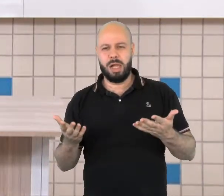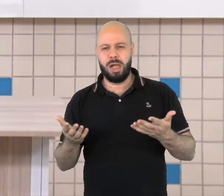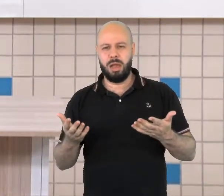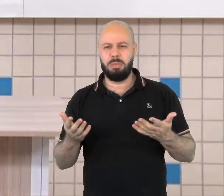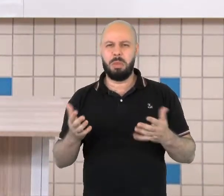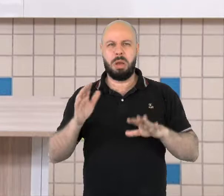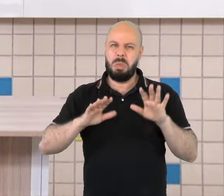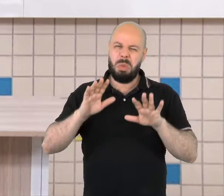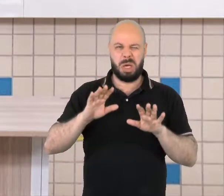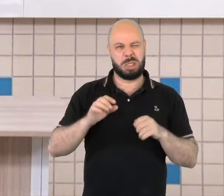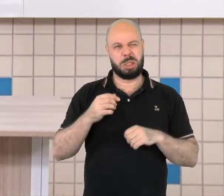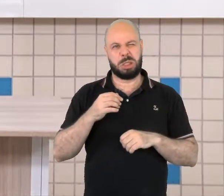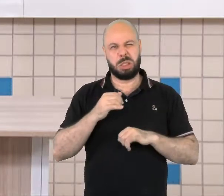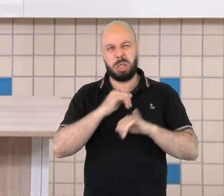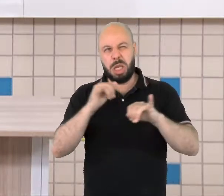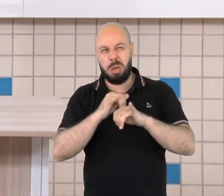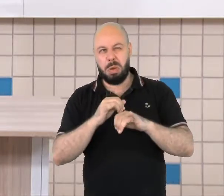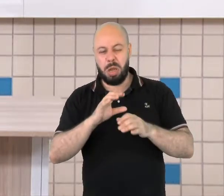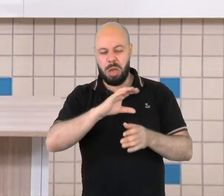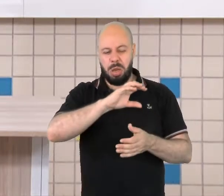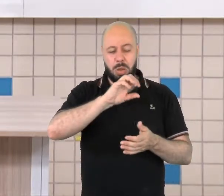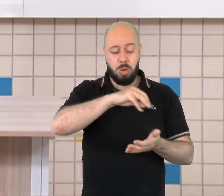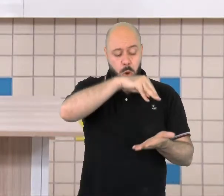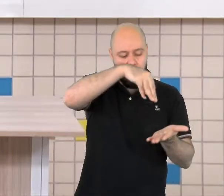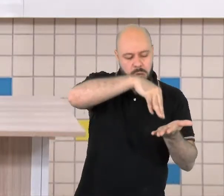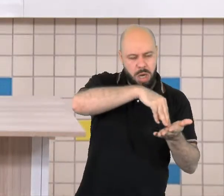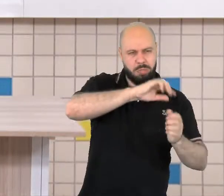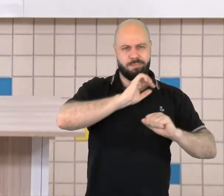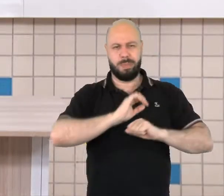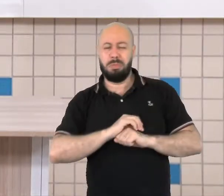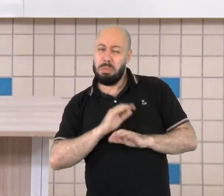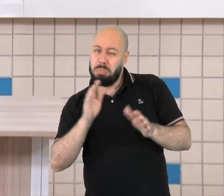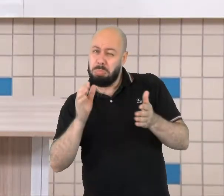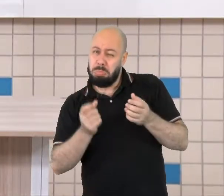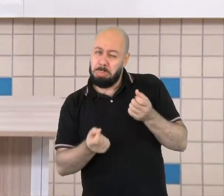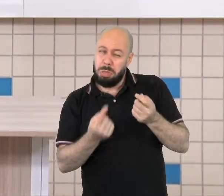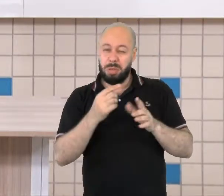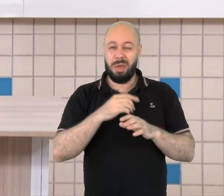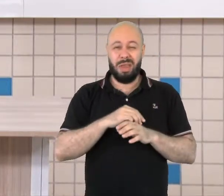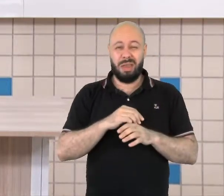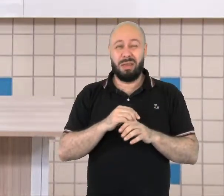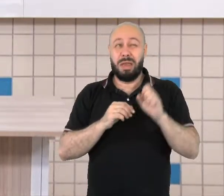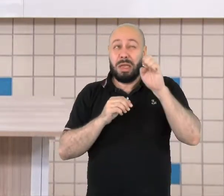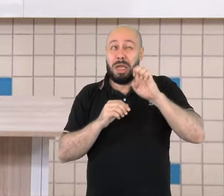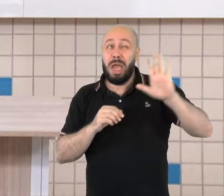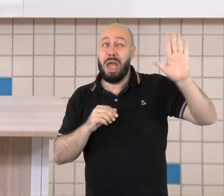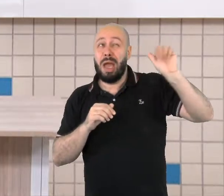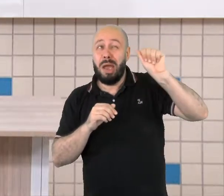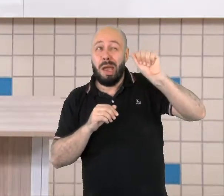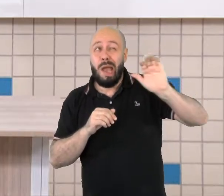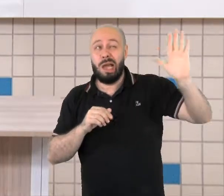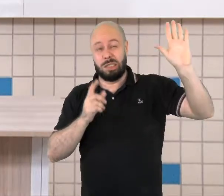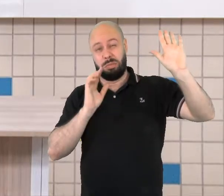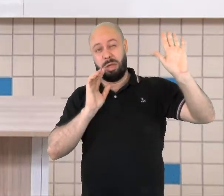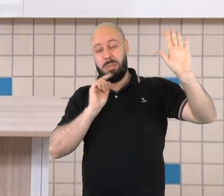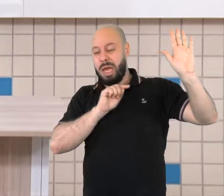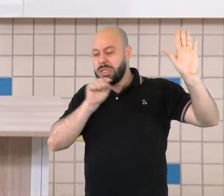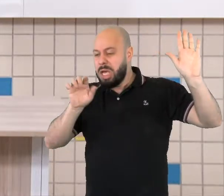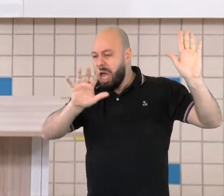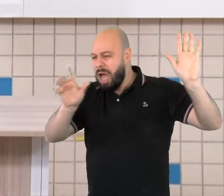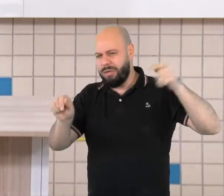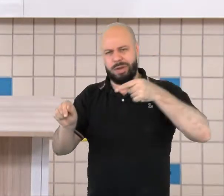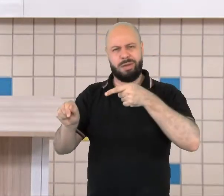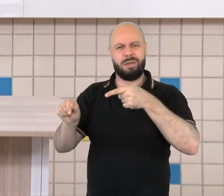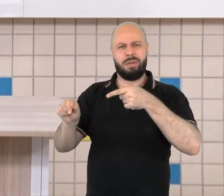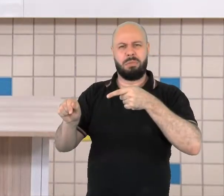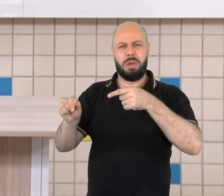pouquinho sobre o Oriente Médio, de vez em quando, e sobre a Ásia, né? Como é difícil a gente ter, pelo